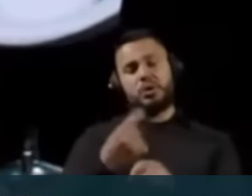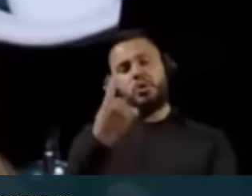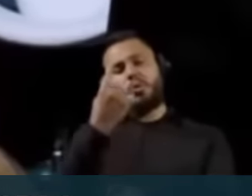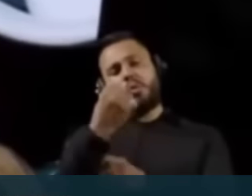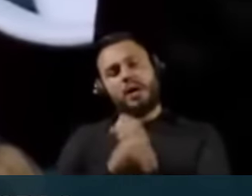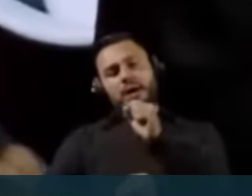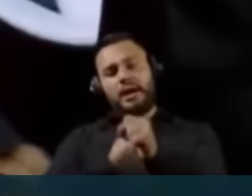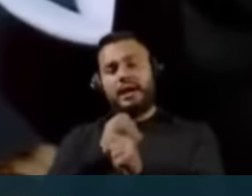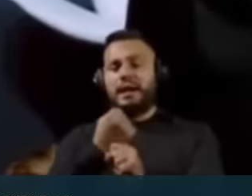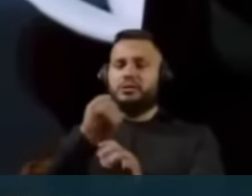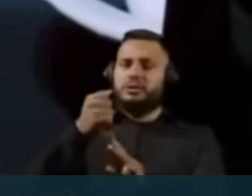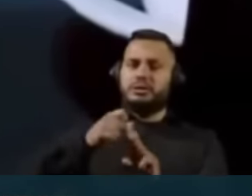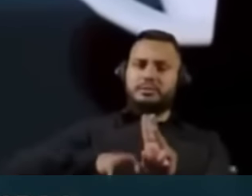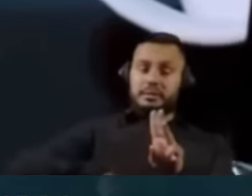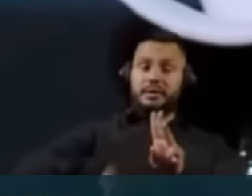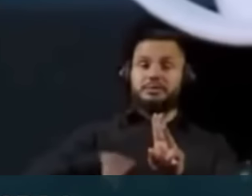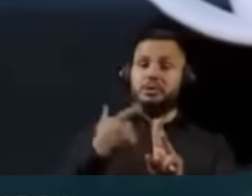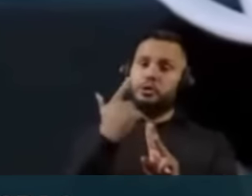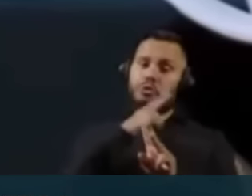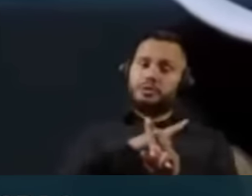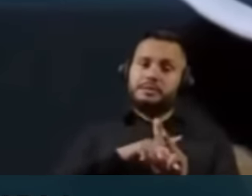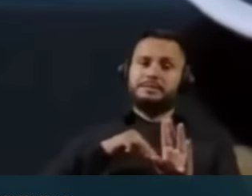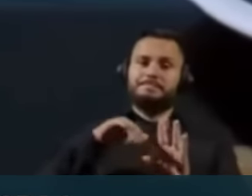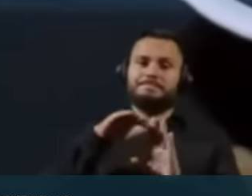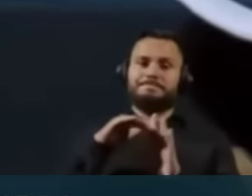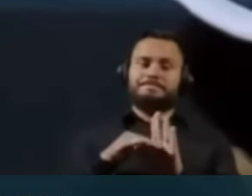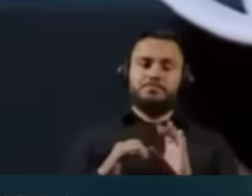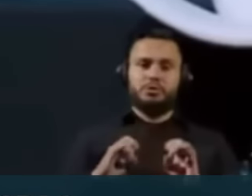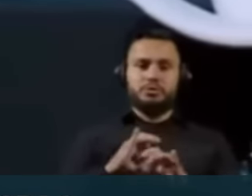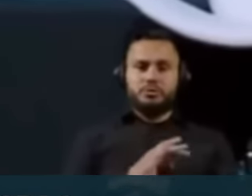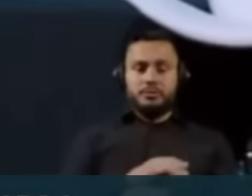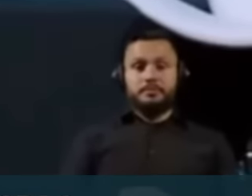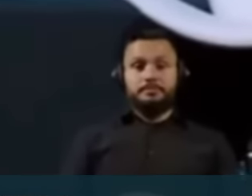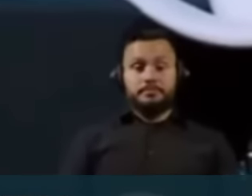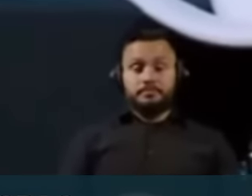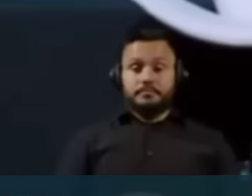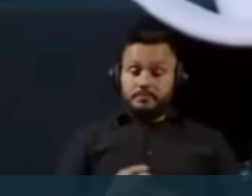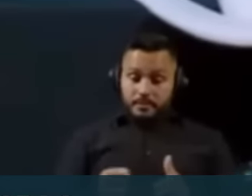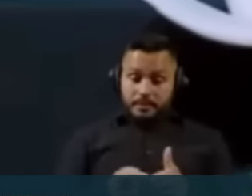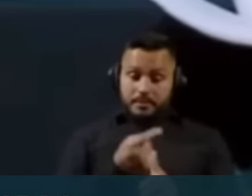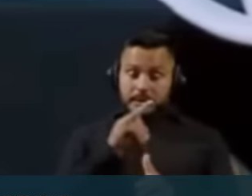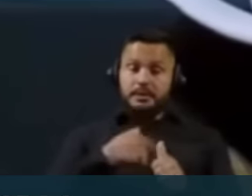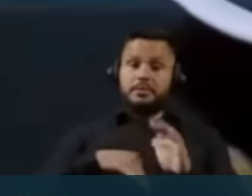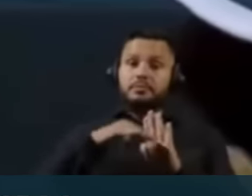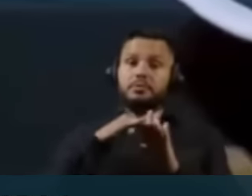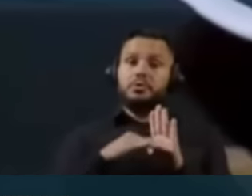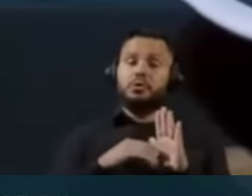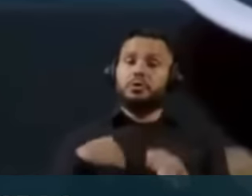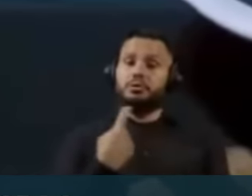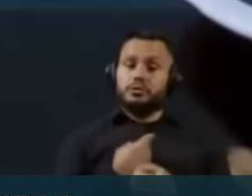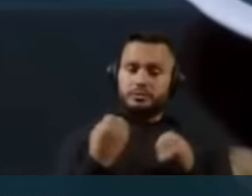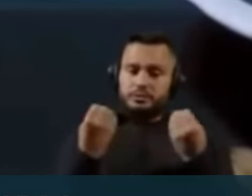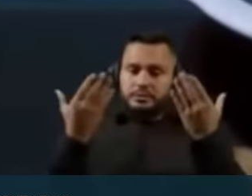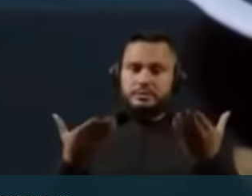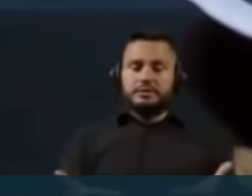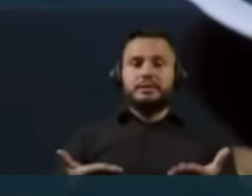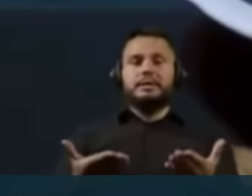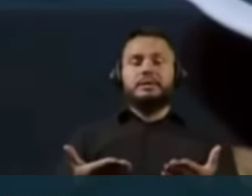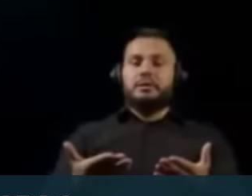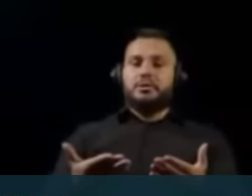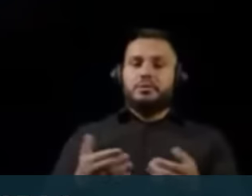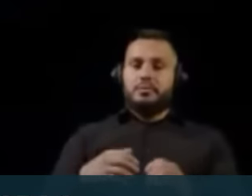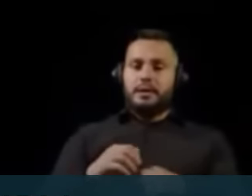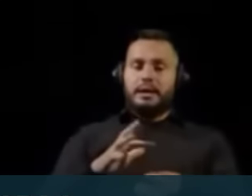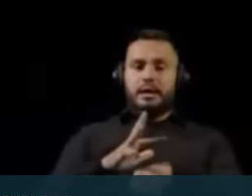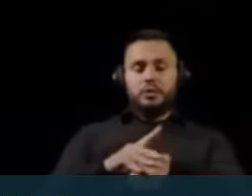gente conseguir entregar um protocolo. E pasmem, foi o primeiro protocolo que nós entregamos para epidermólise bulhosa.